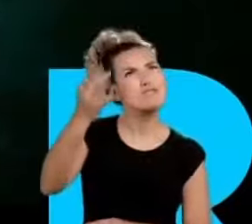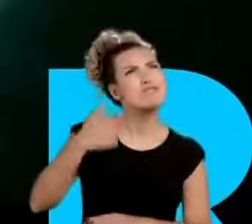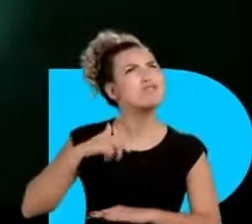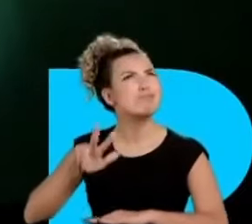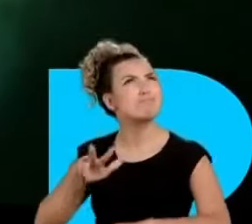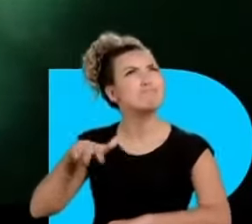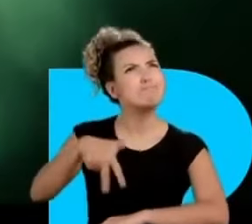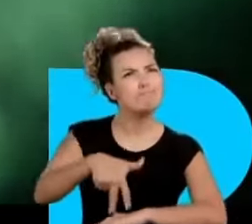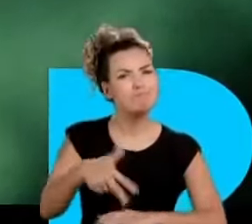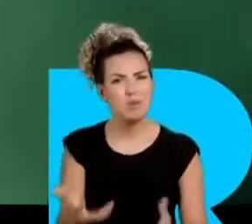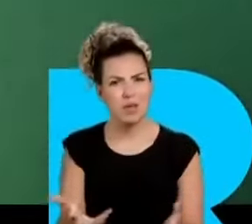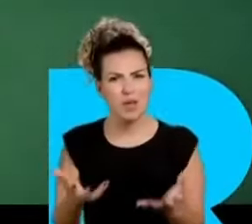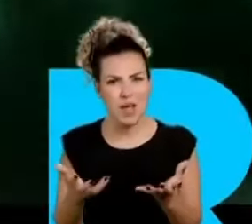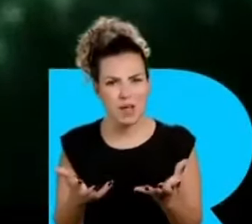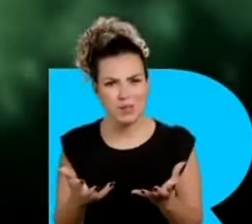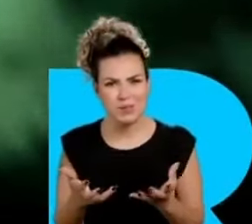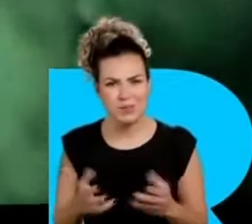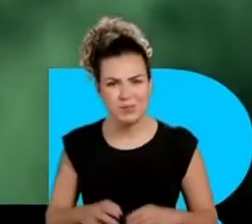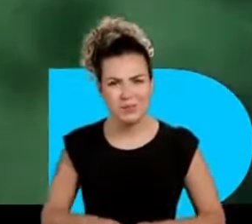vida.